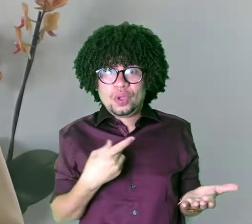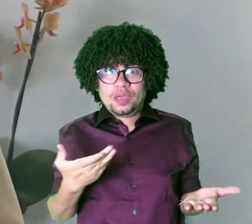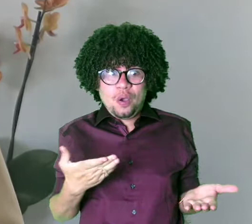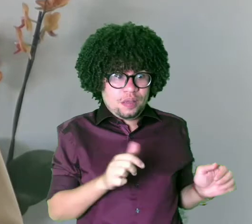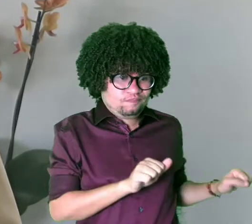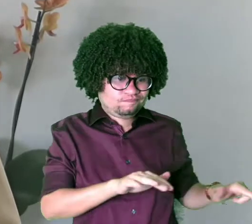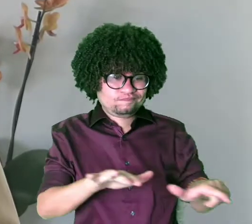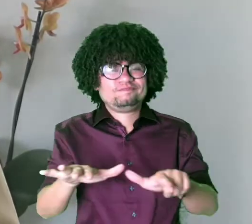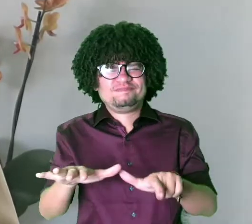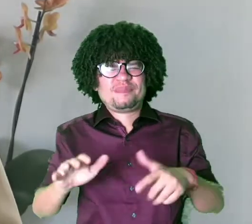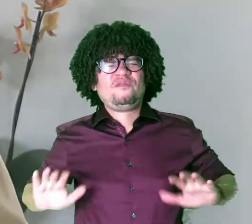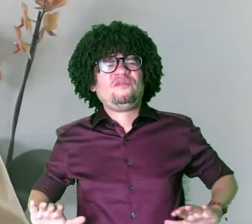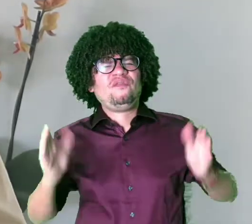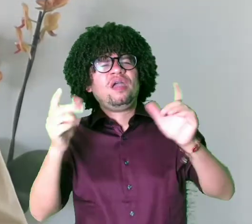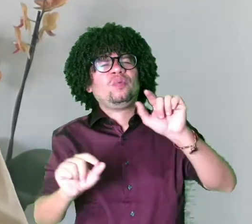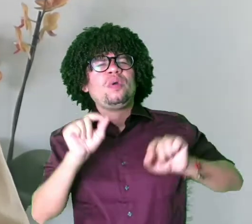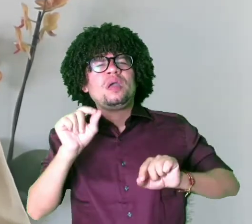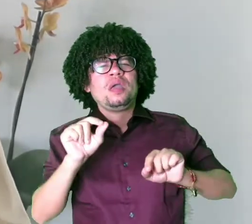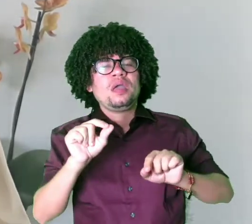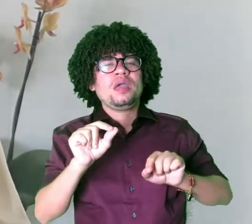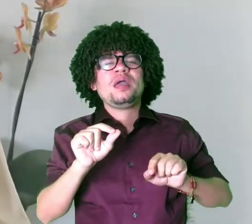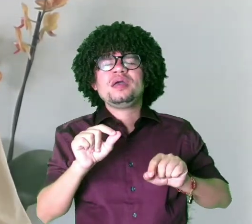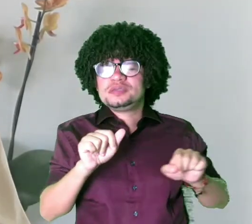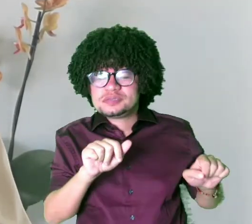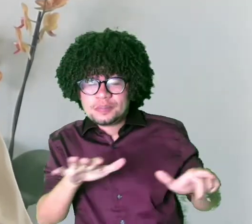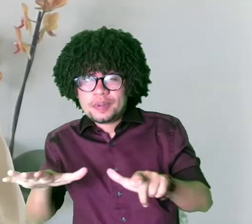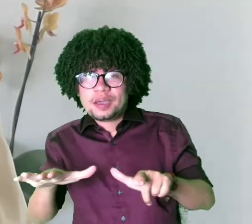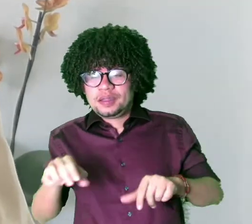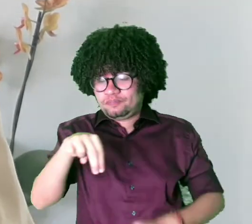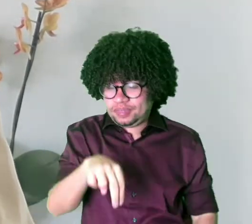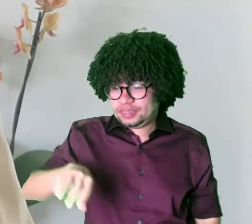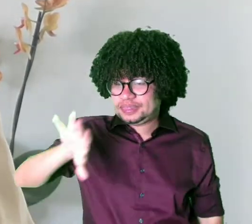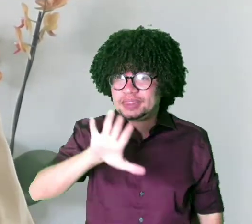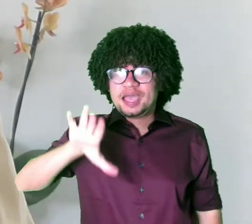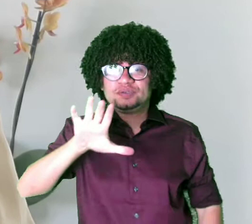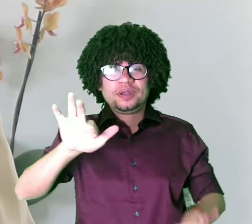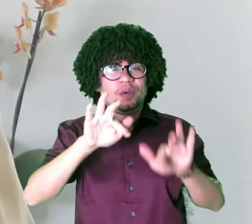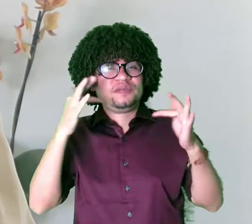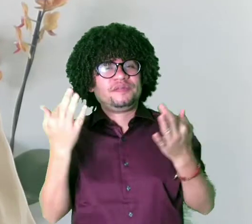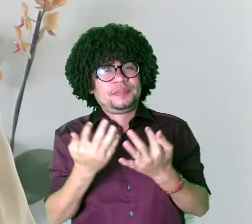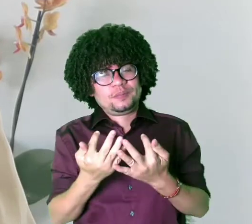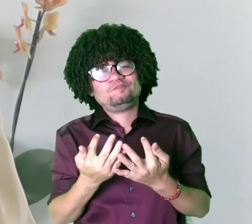estamos celebrando esta semana a Semana Nacional da Família.